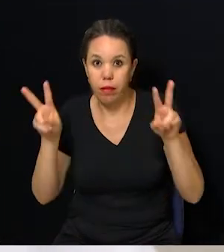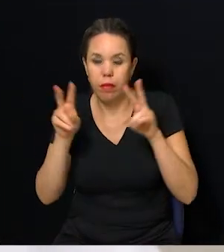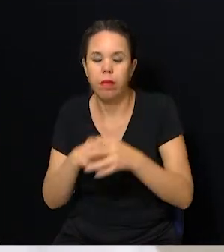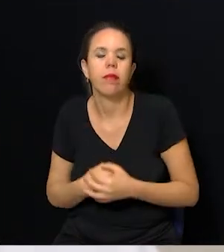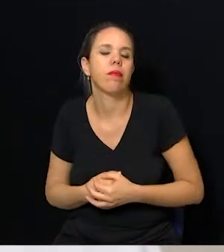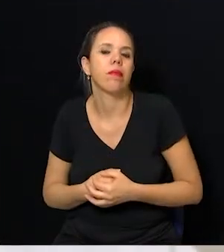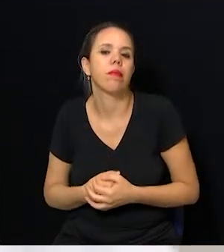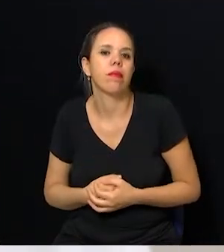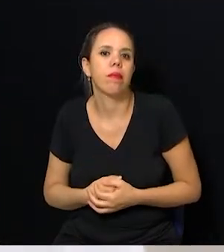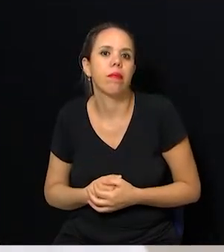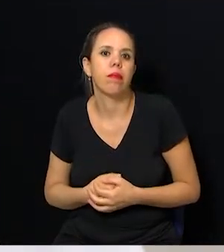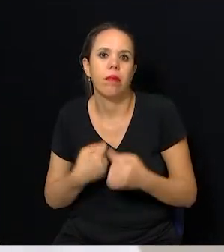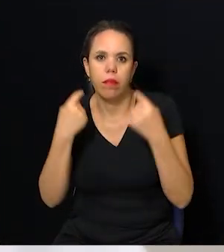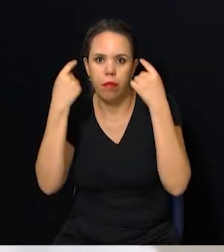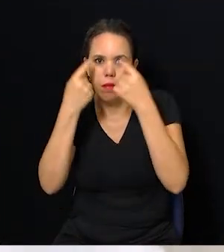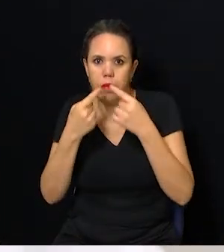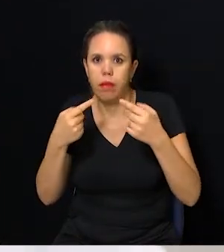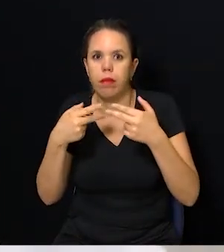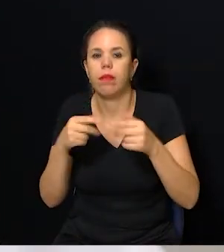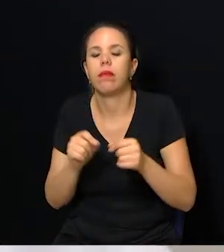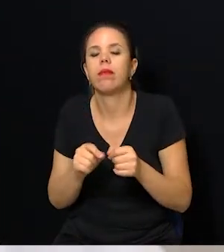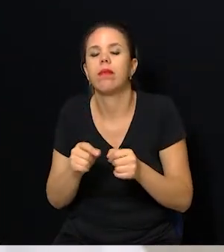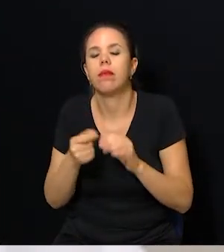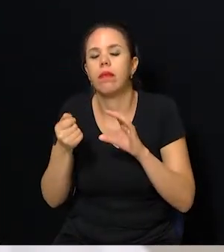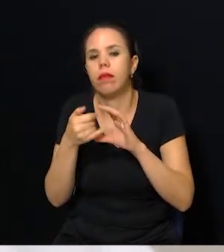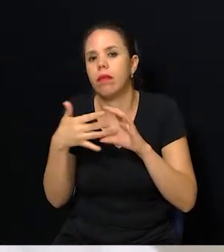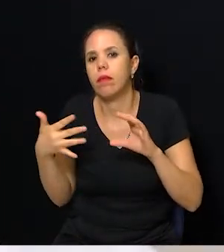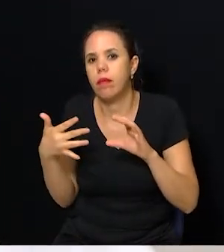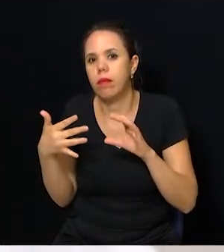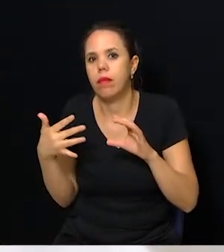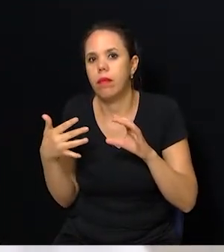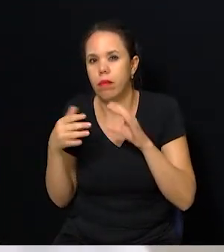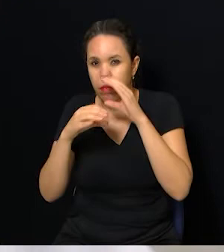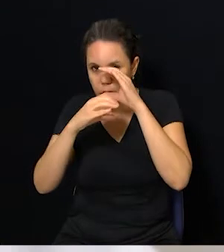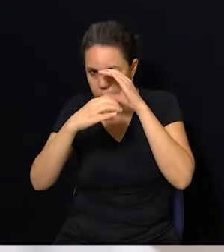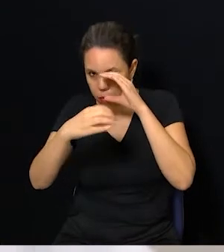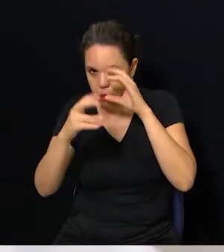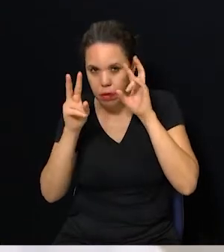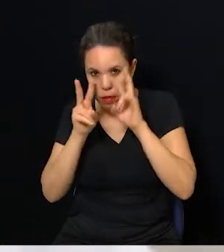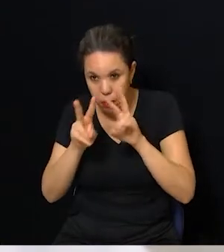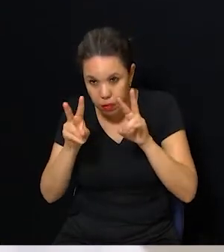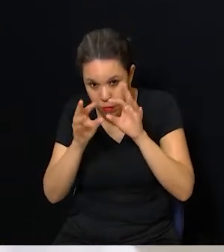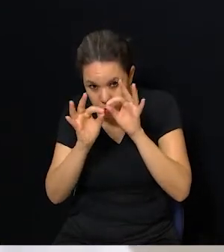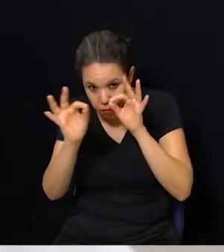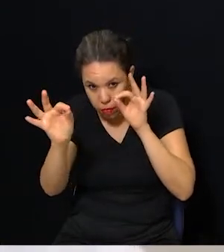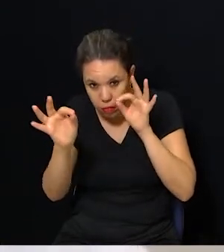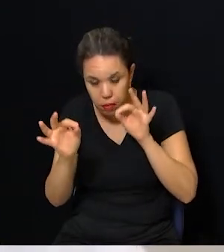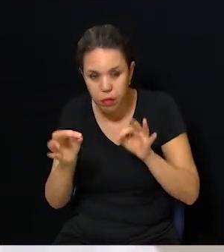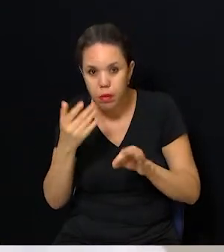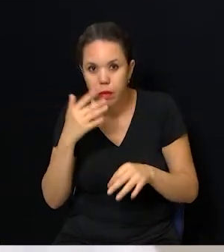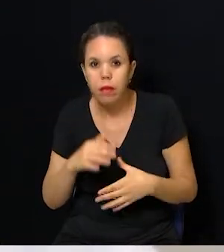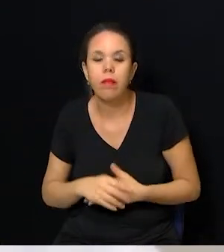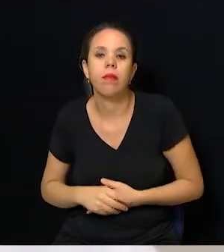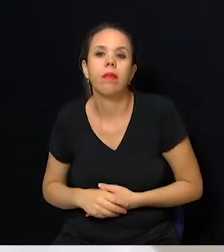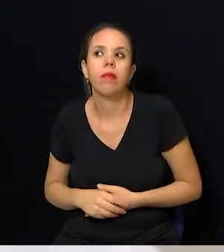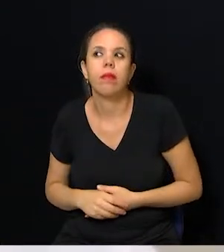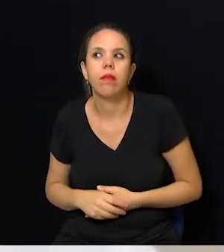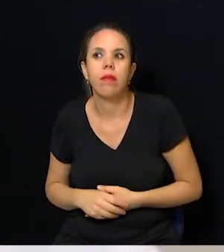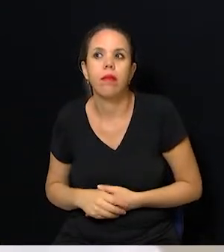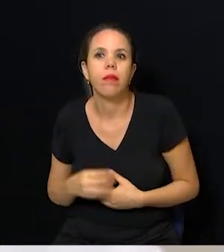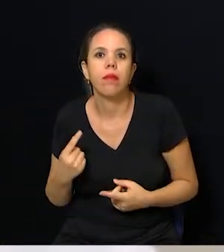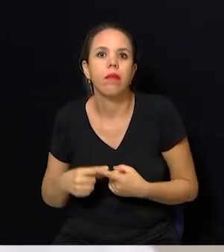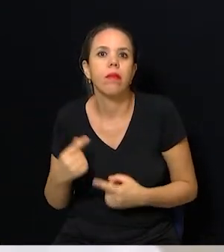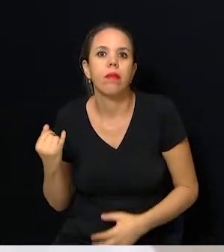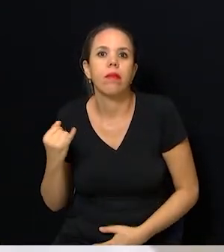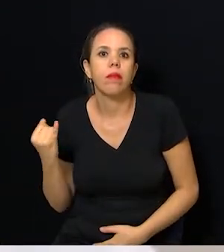direta, pelo quadro clínico, pela característica macroscópica da visão da retina da criança. Por que